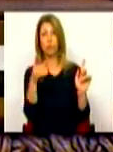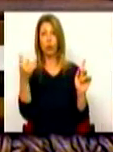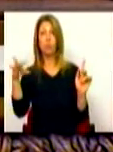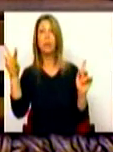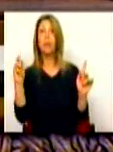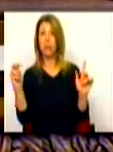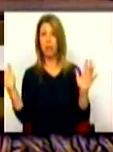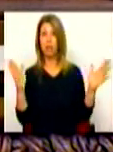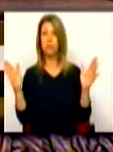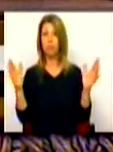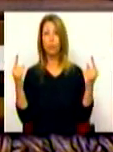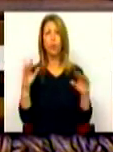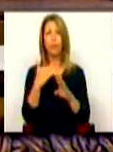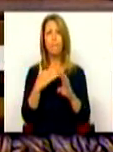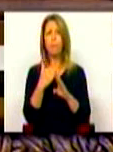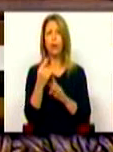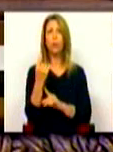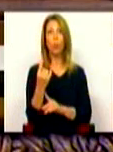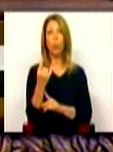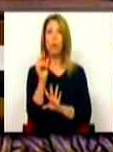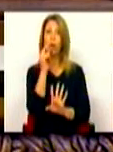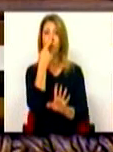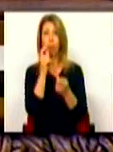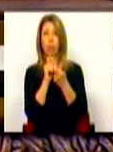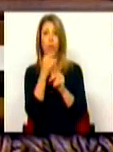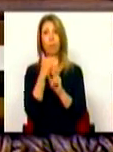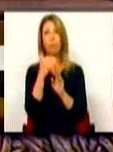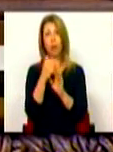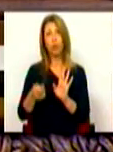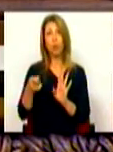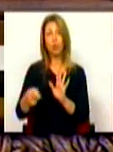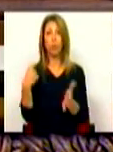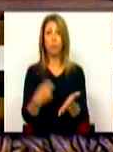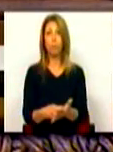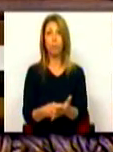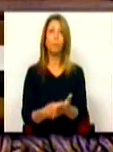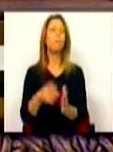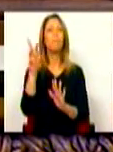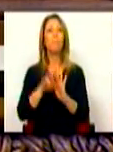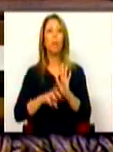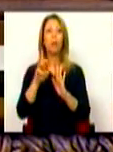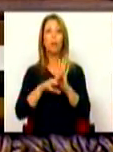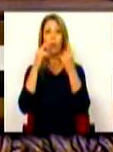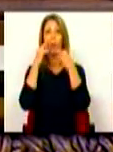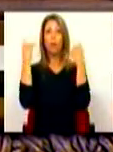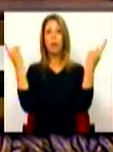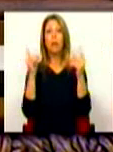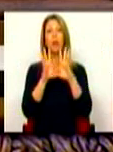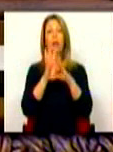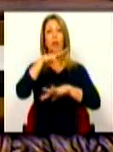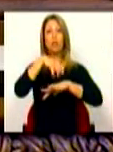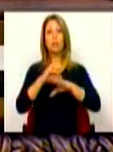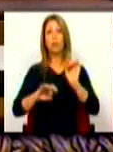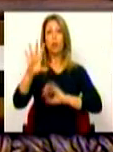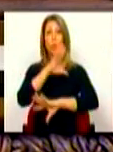E somente uma parte e uma pequena parte foi coberta pelos seguros, segundo um relatório divulgado pela Agência Europeia do